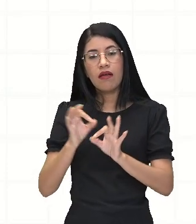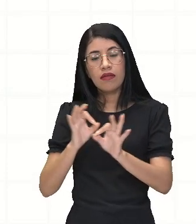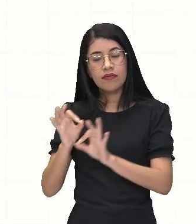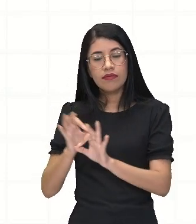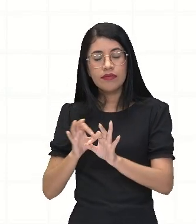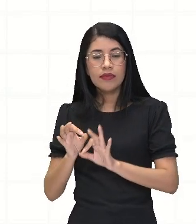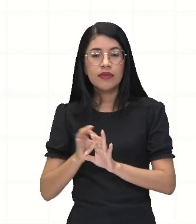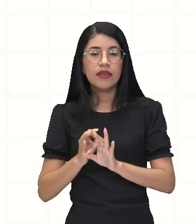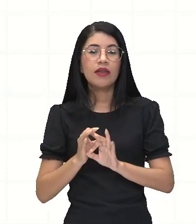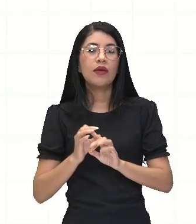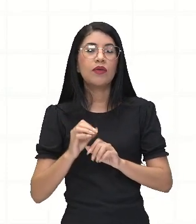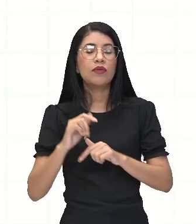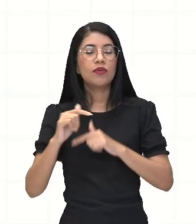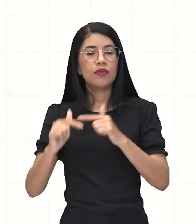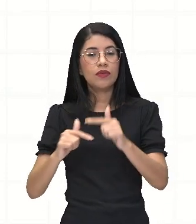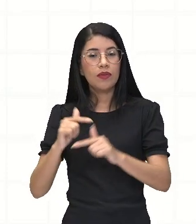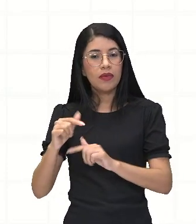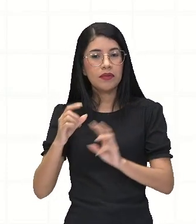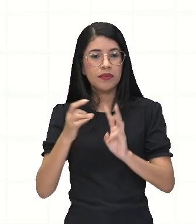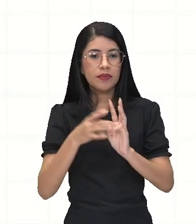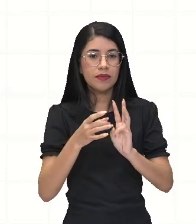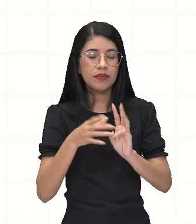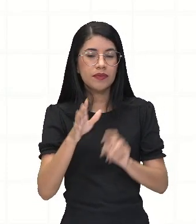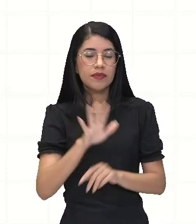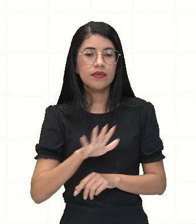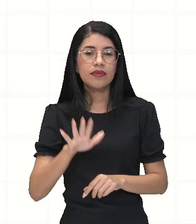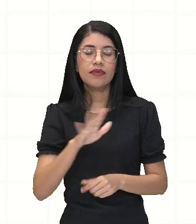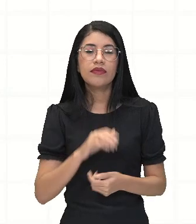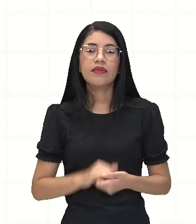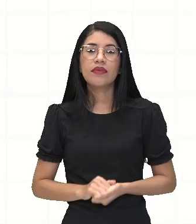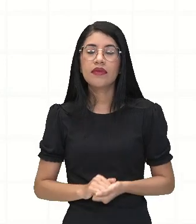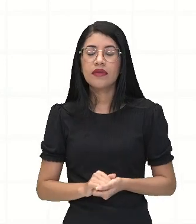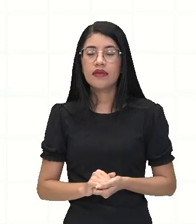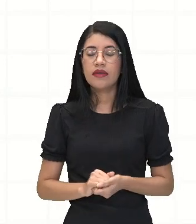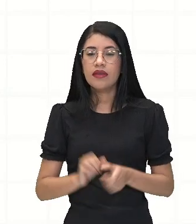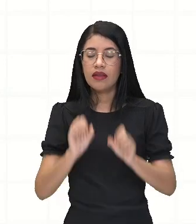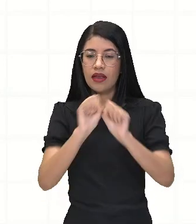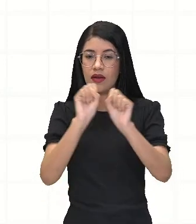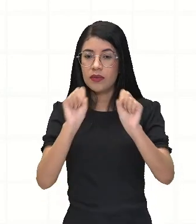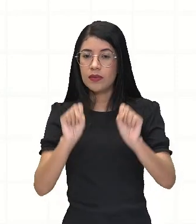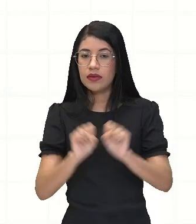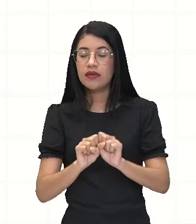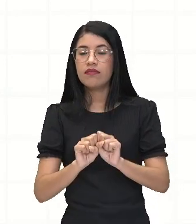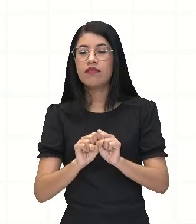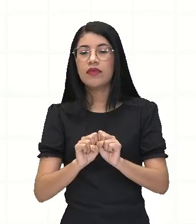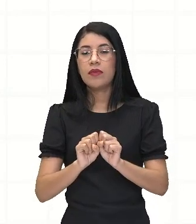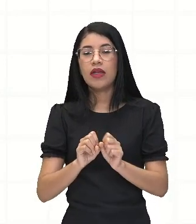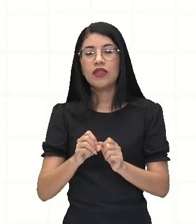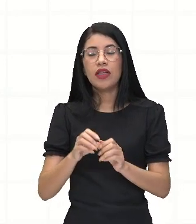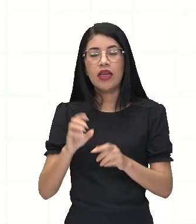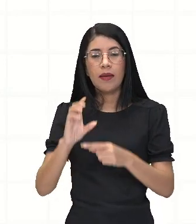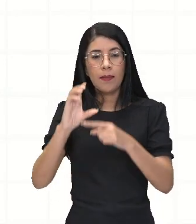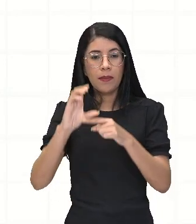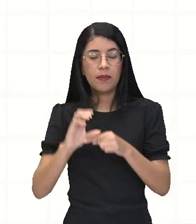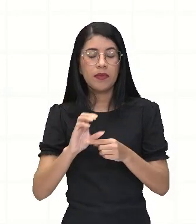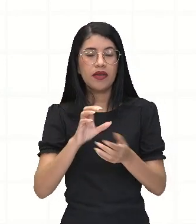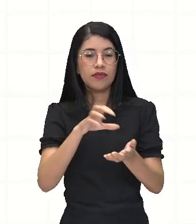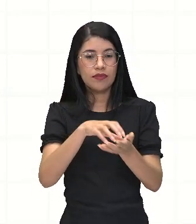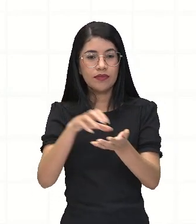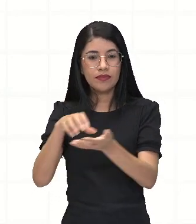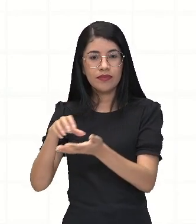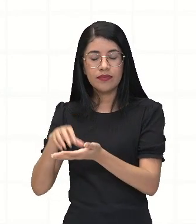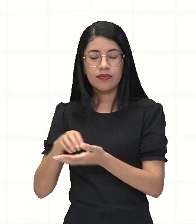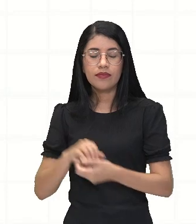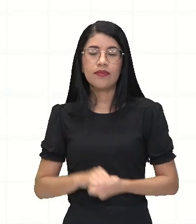dos povos indígenas na região, conhecido como Sistema de Capitães de Aldeia. Então,